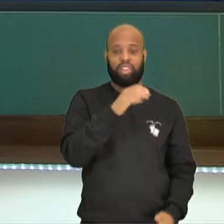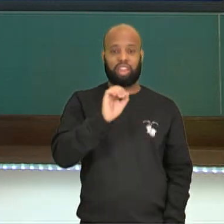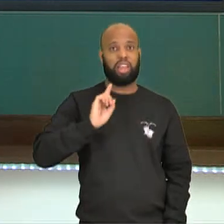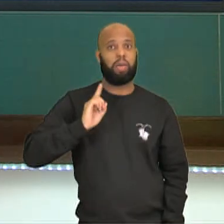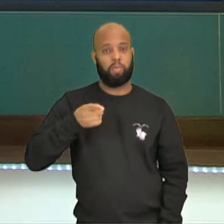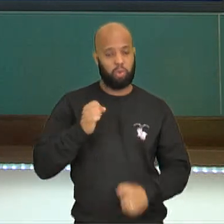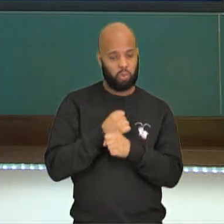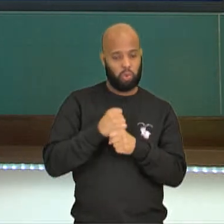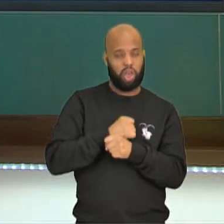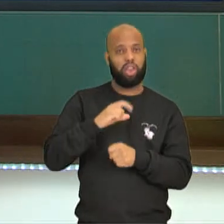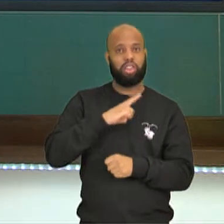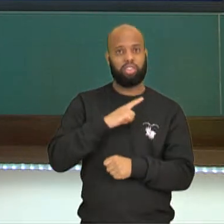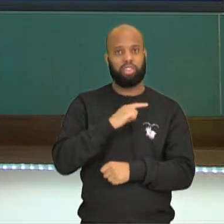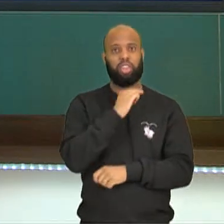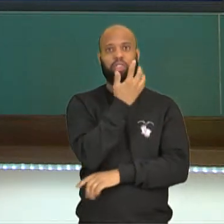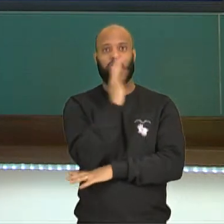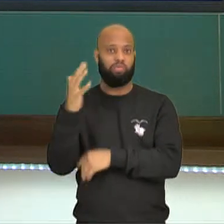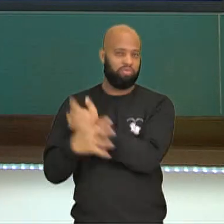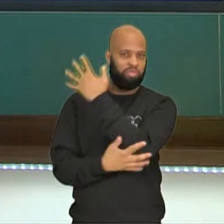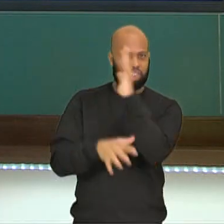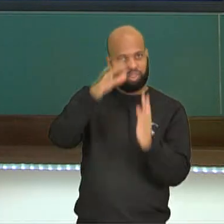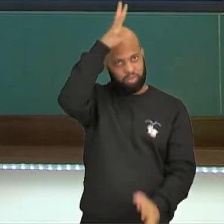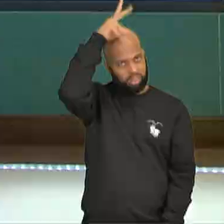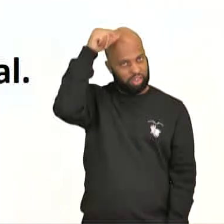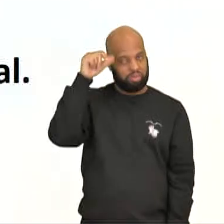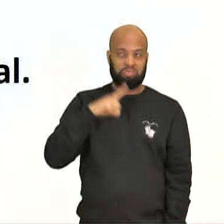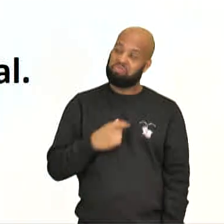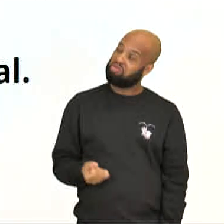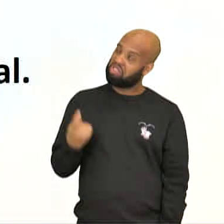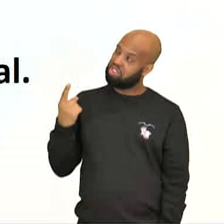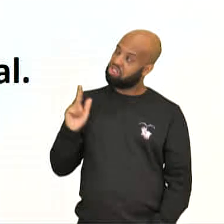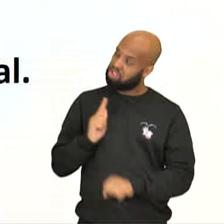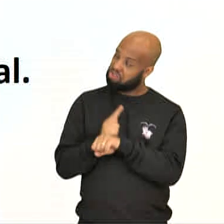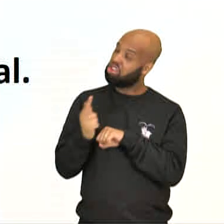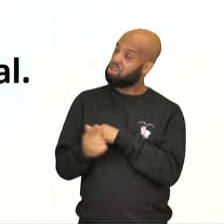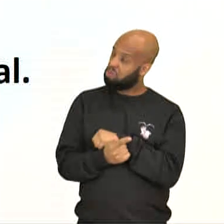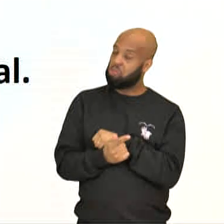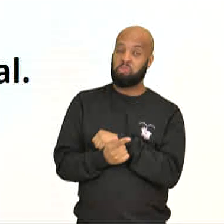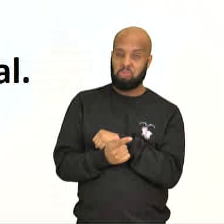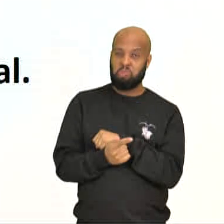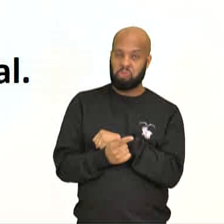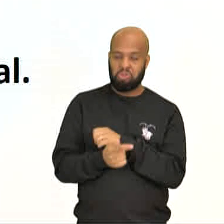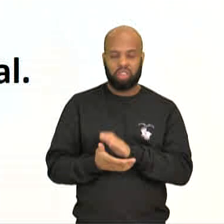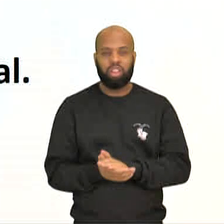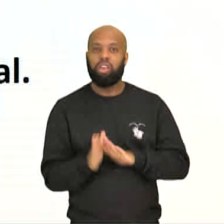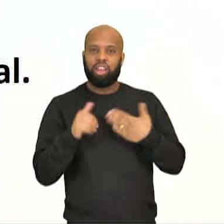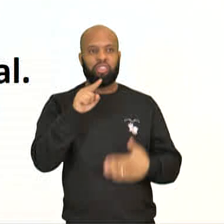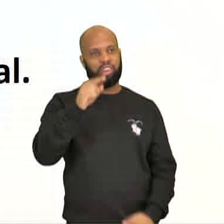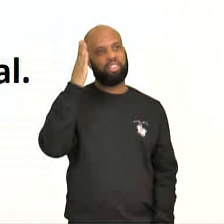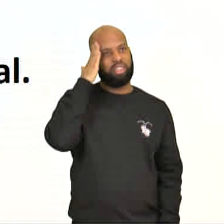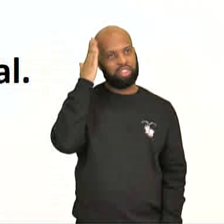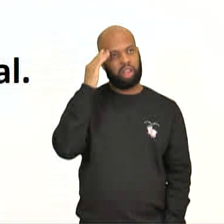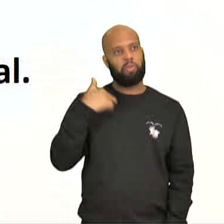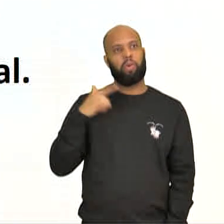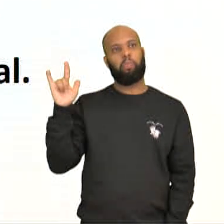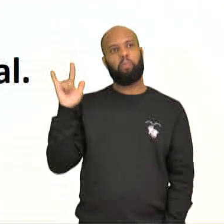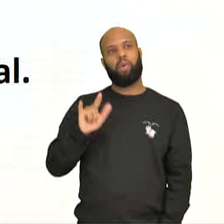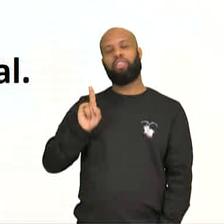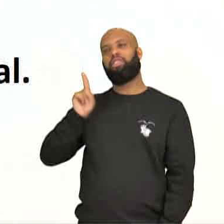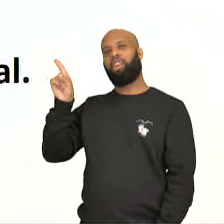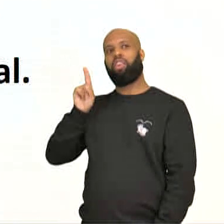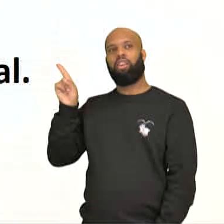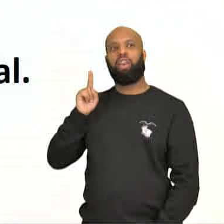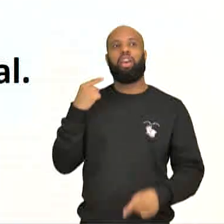Que bonita, professor, geografia. E aí, professor? Aqui está a nossa Mied Guidon. Você sabe que eu sou apaixonadíssimo por ela, né?